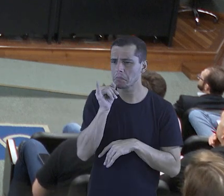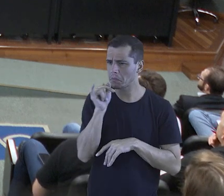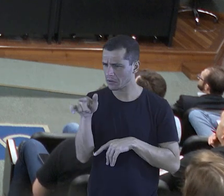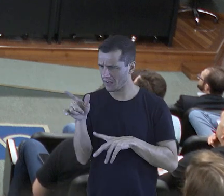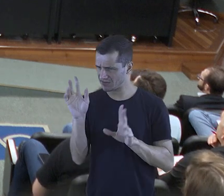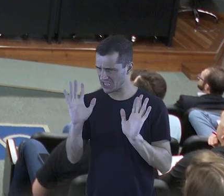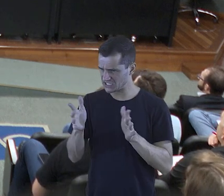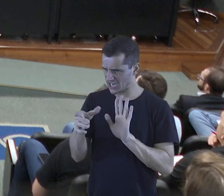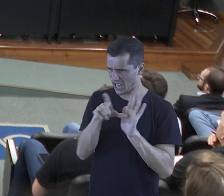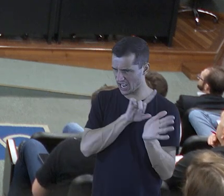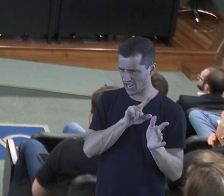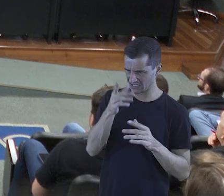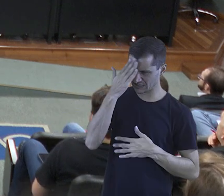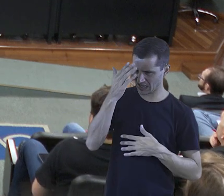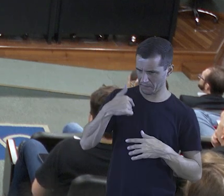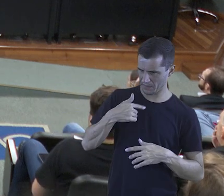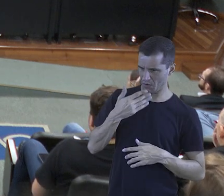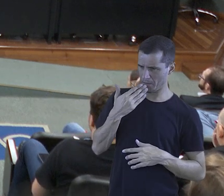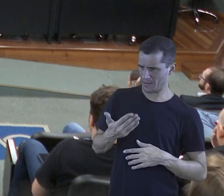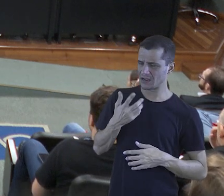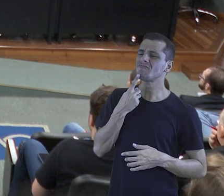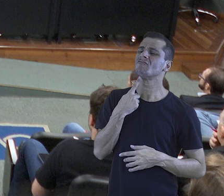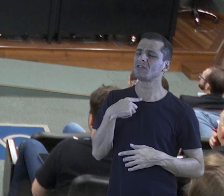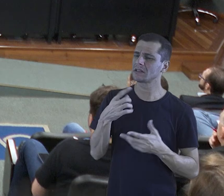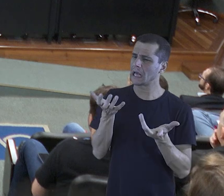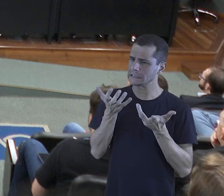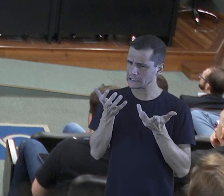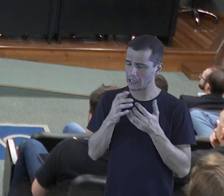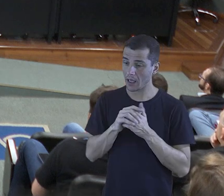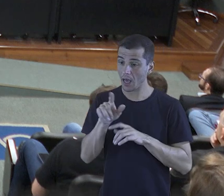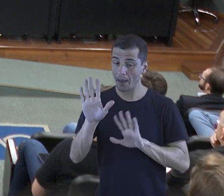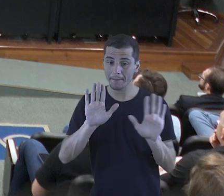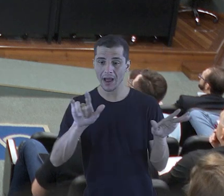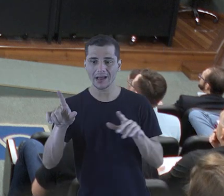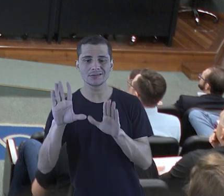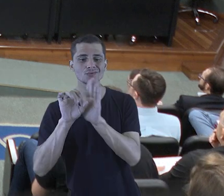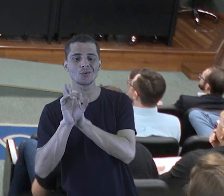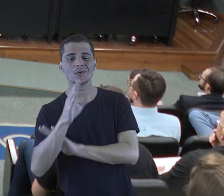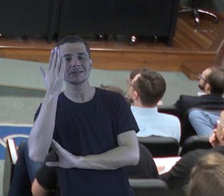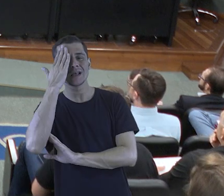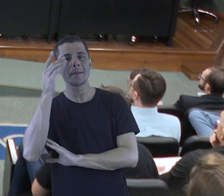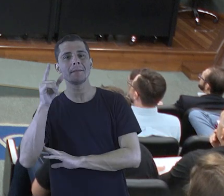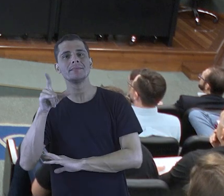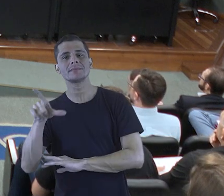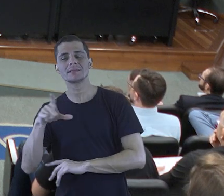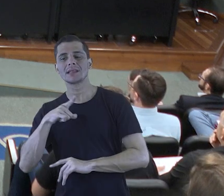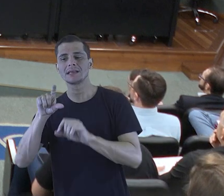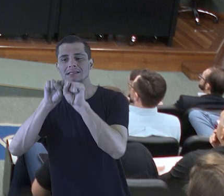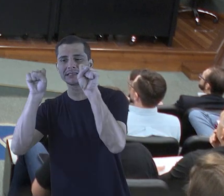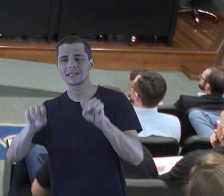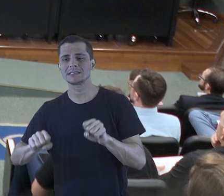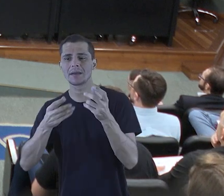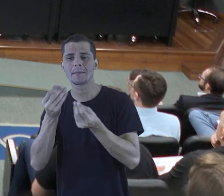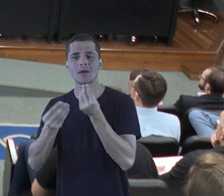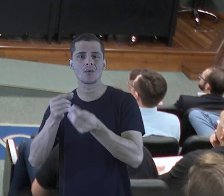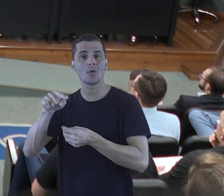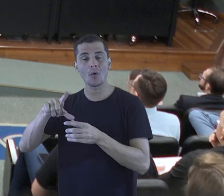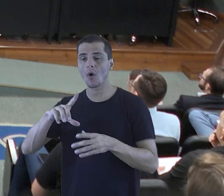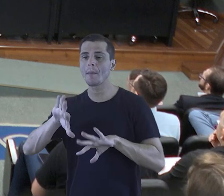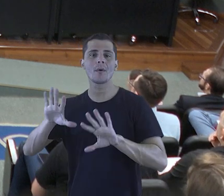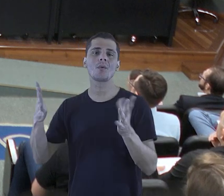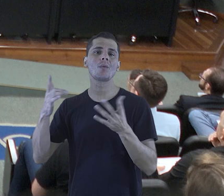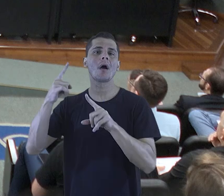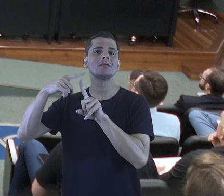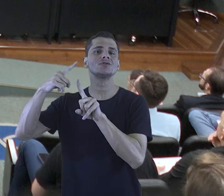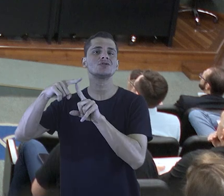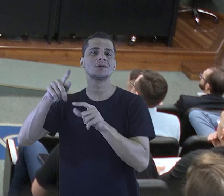Ah, eu entendi. Pode anotar o meu pedido? Claro, o senhor quer a pizza de sempre? Como assim? Você trabalhava aí? Você já me conhece? Não, é que de